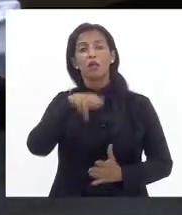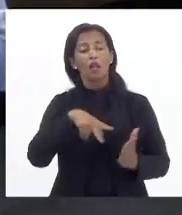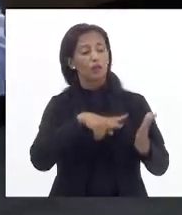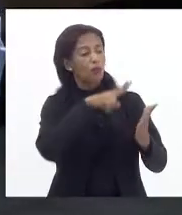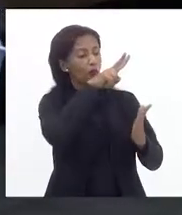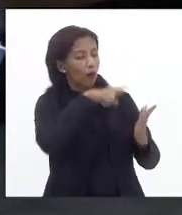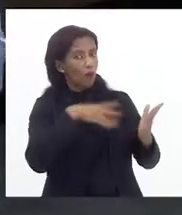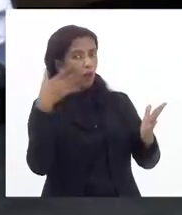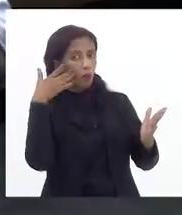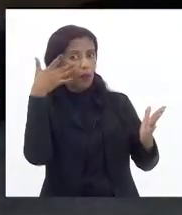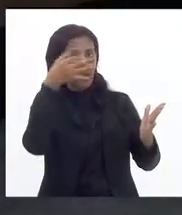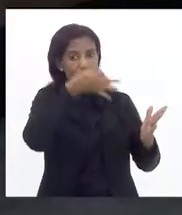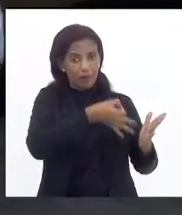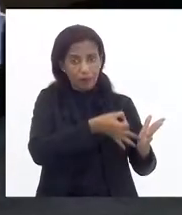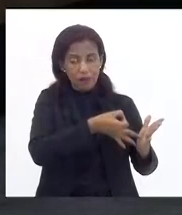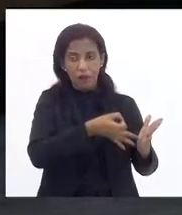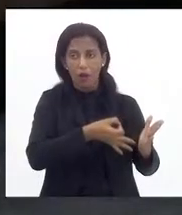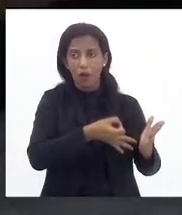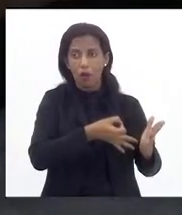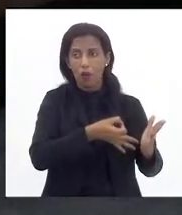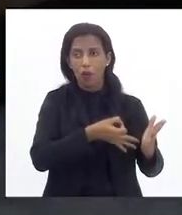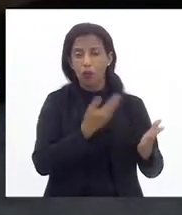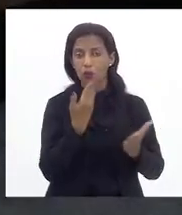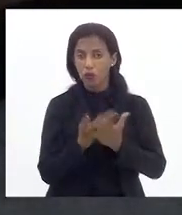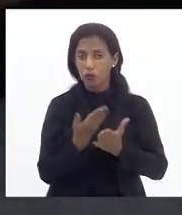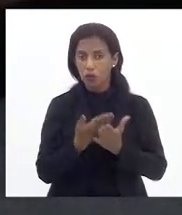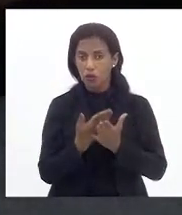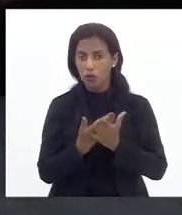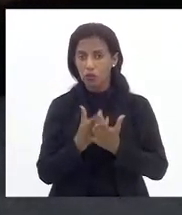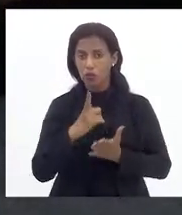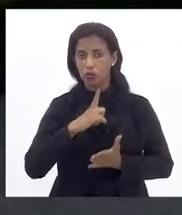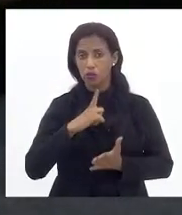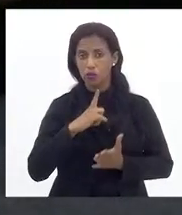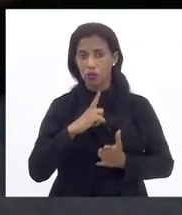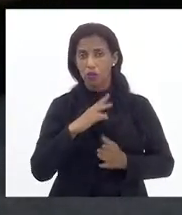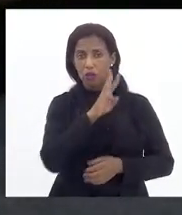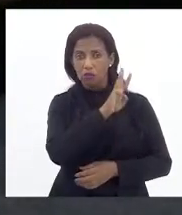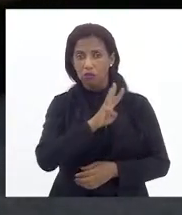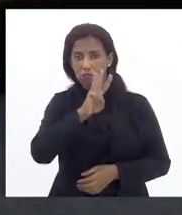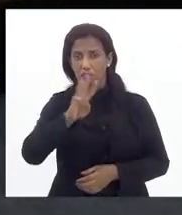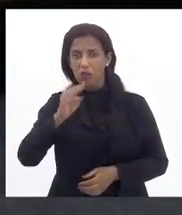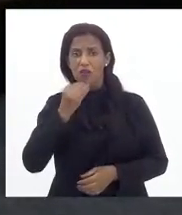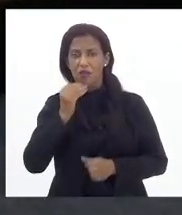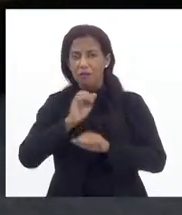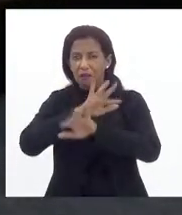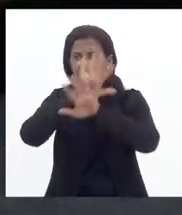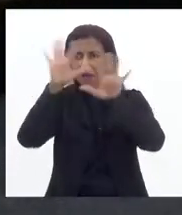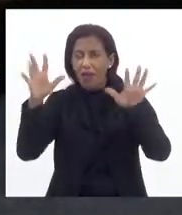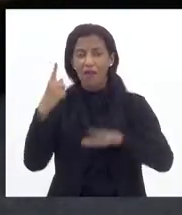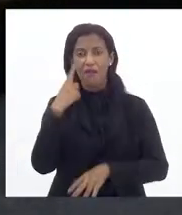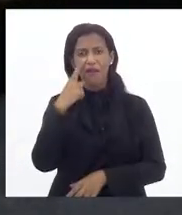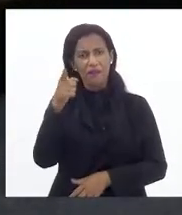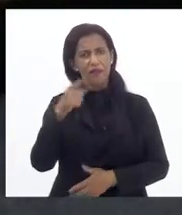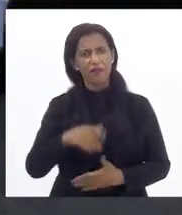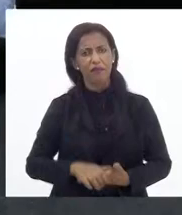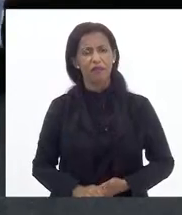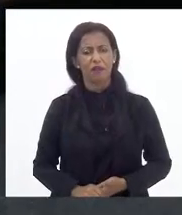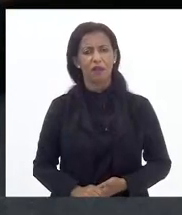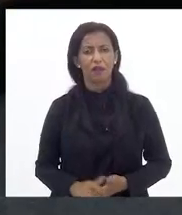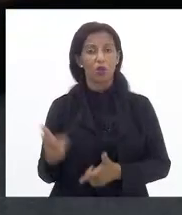ler com mais atenção e os estudos que constam do site da Transparência vamos verificar lá